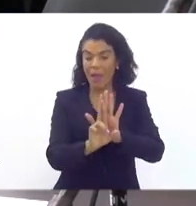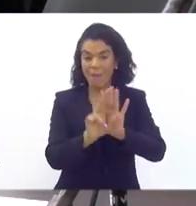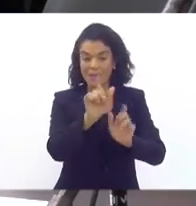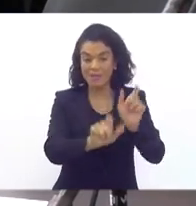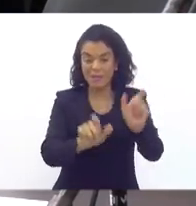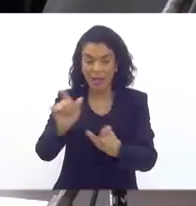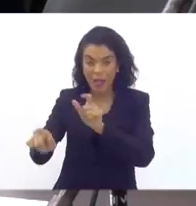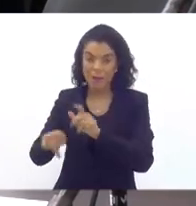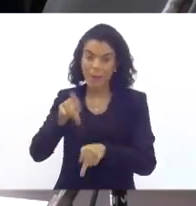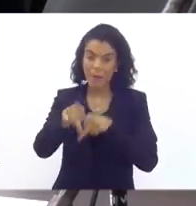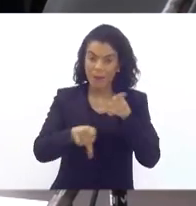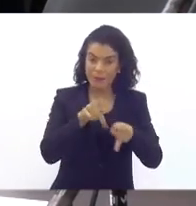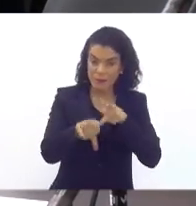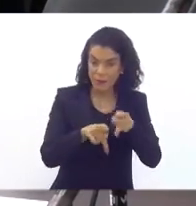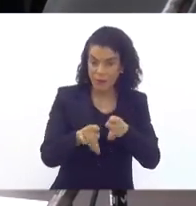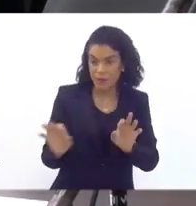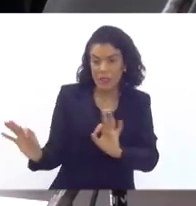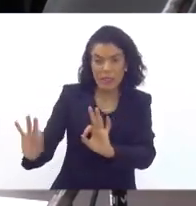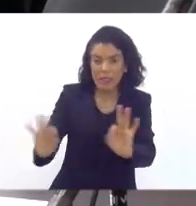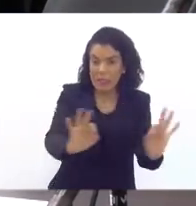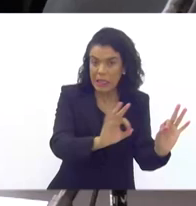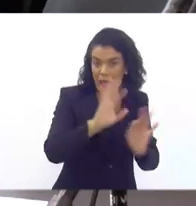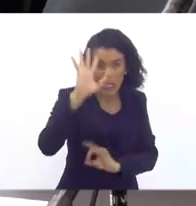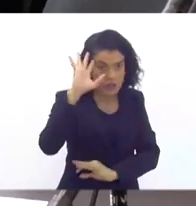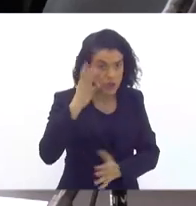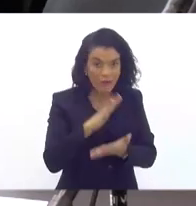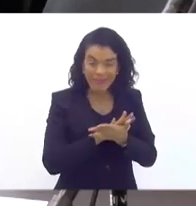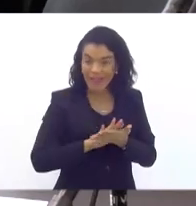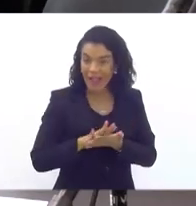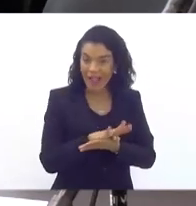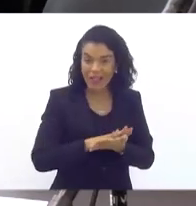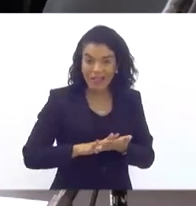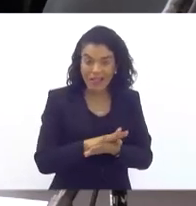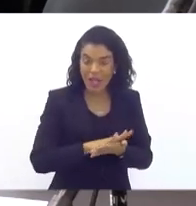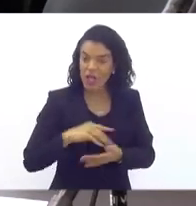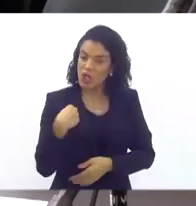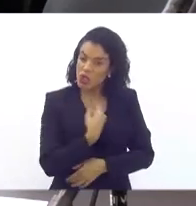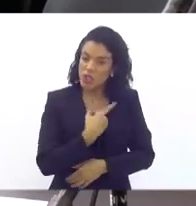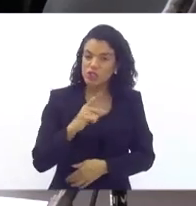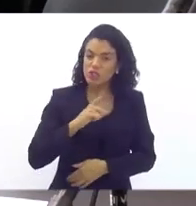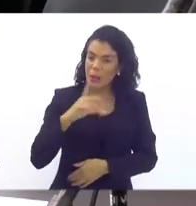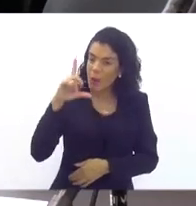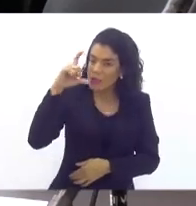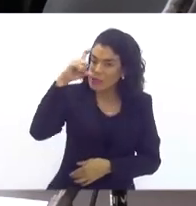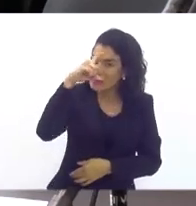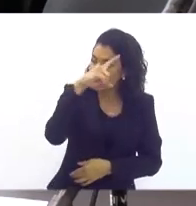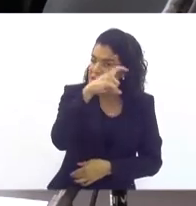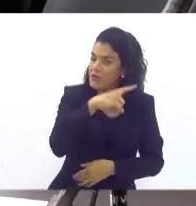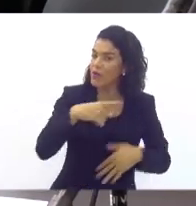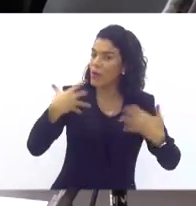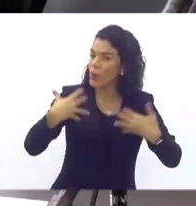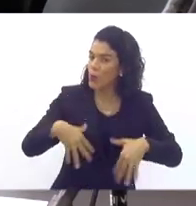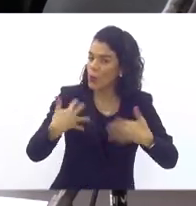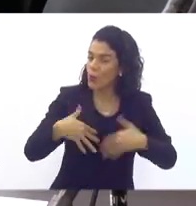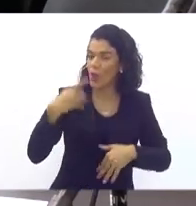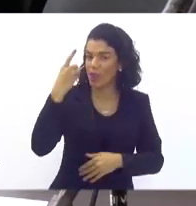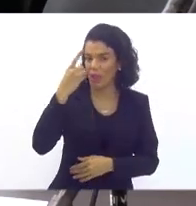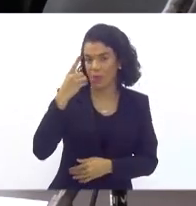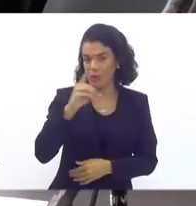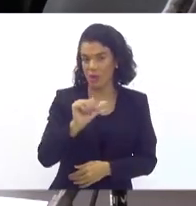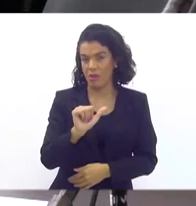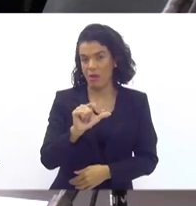socorro não é e ninguém resolve coisa nenhuma nós temos uma dificuldade muito grande deputado